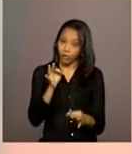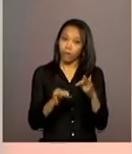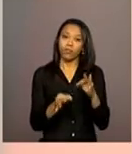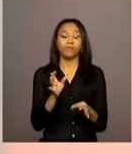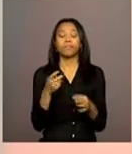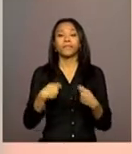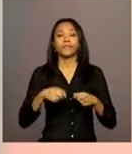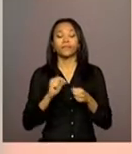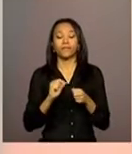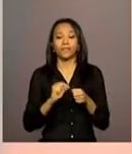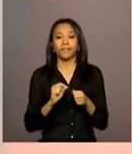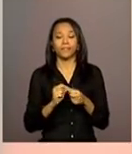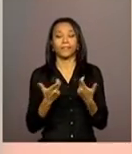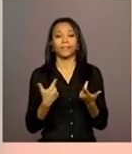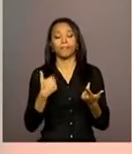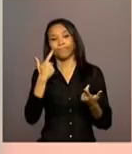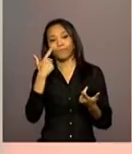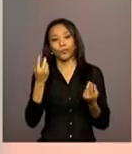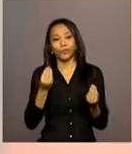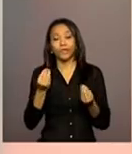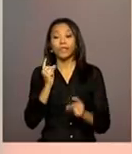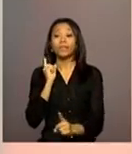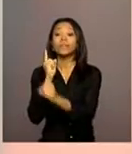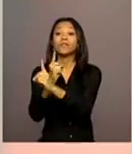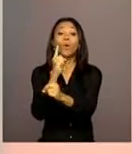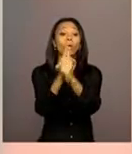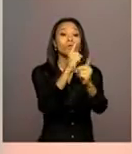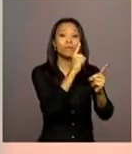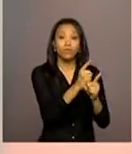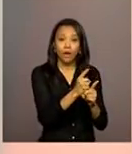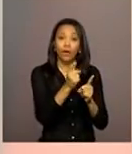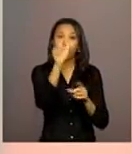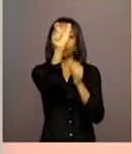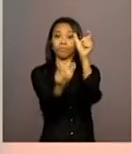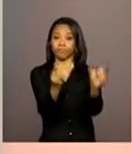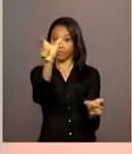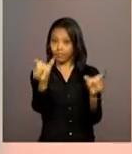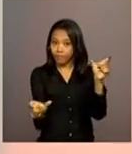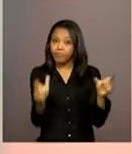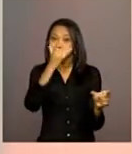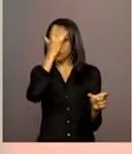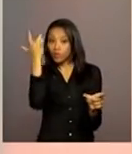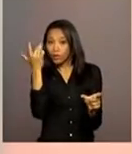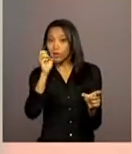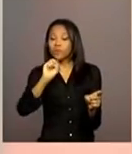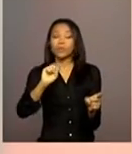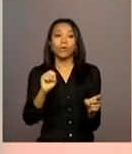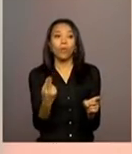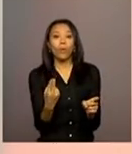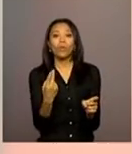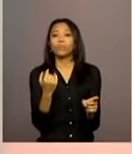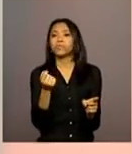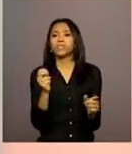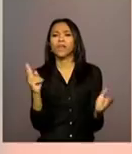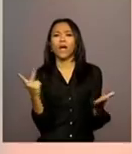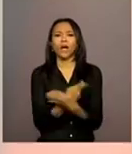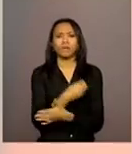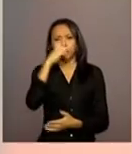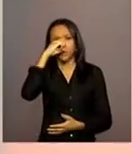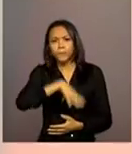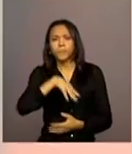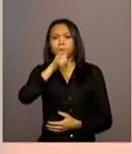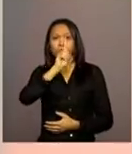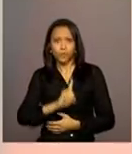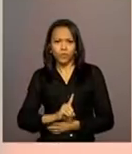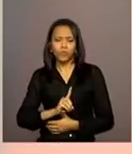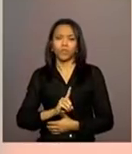eh identificação de pessoas eh eh ou de situações de violação de direito identificar